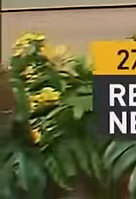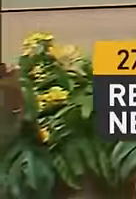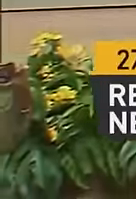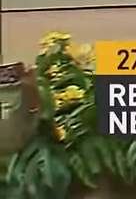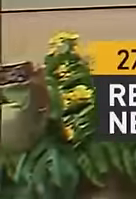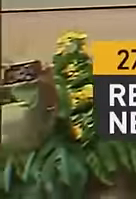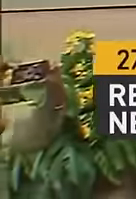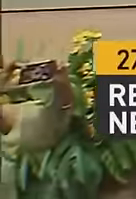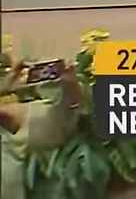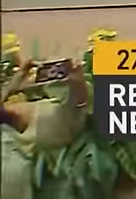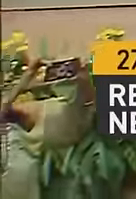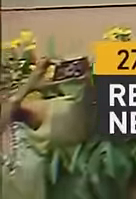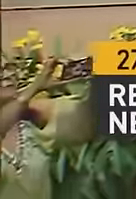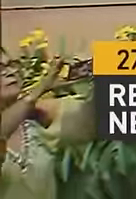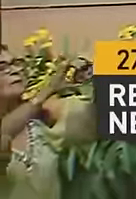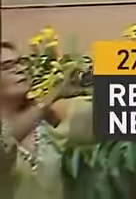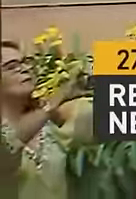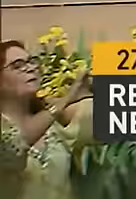Barbalho